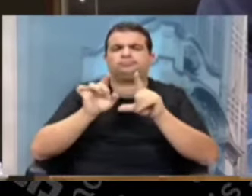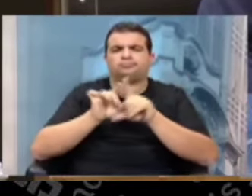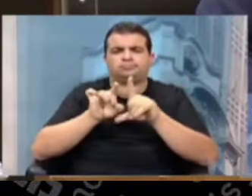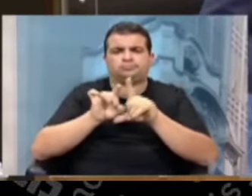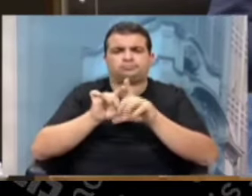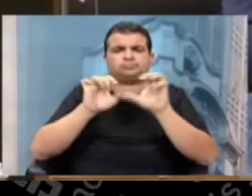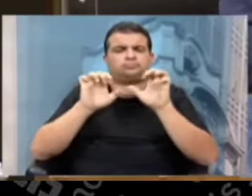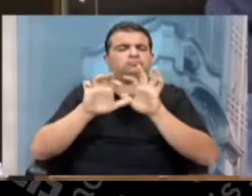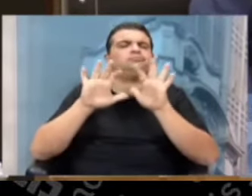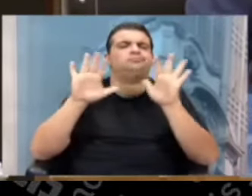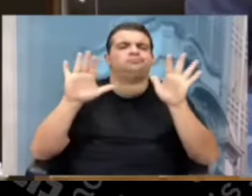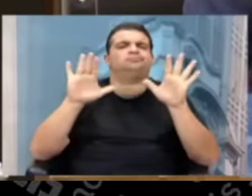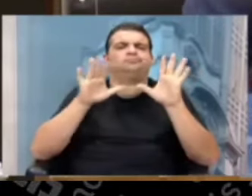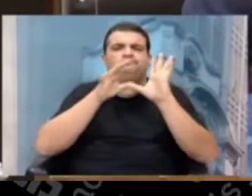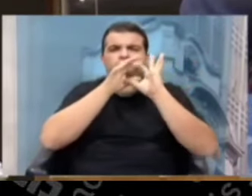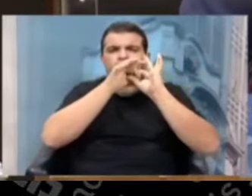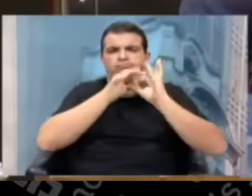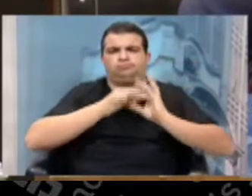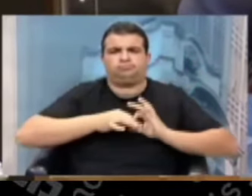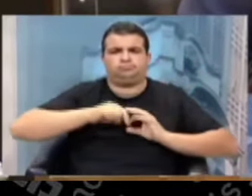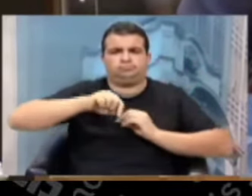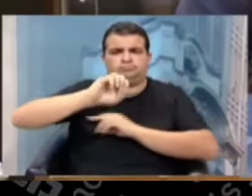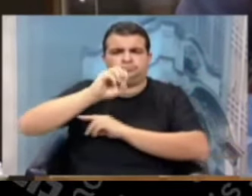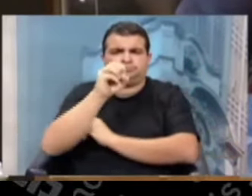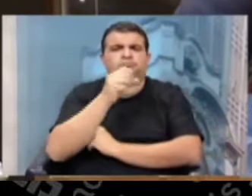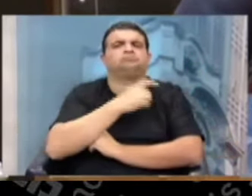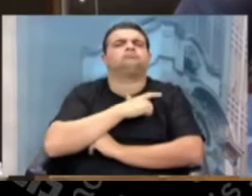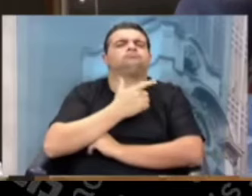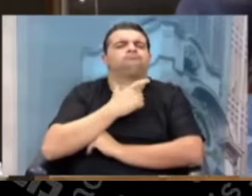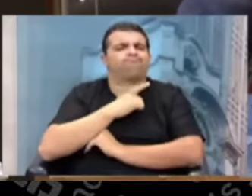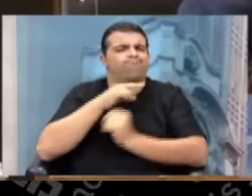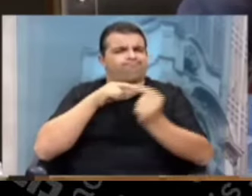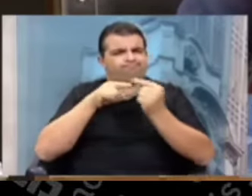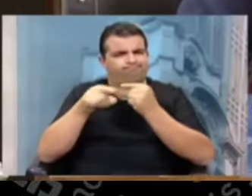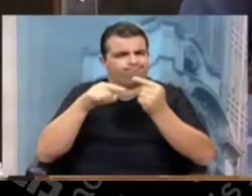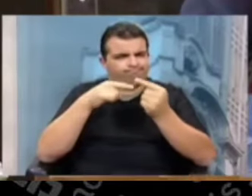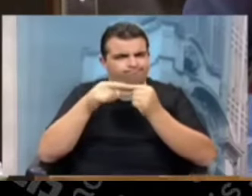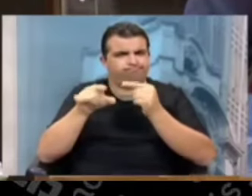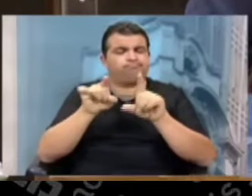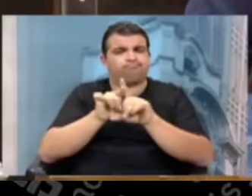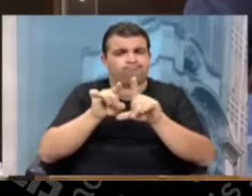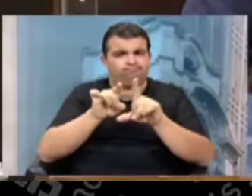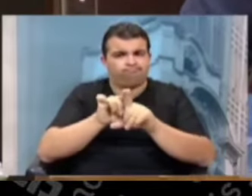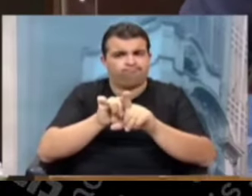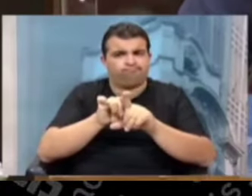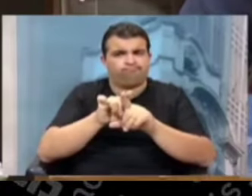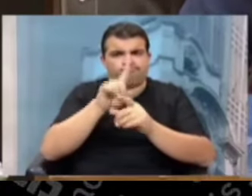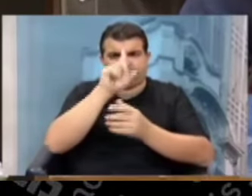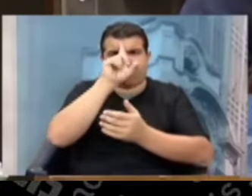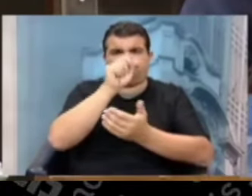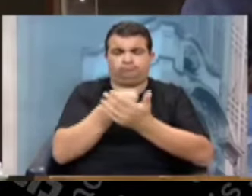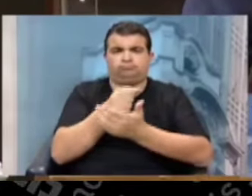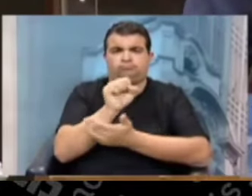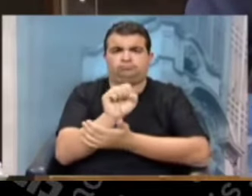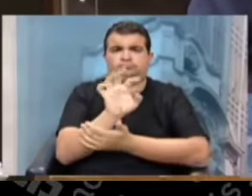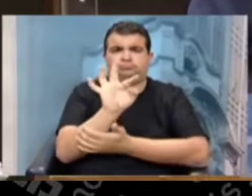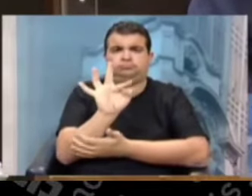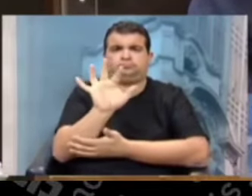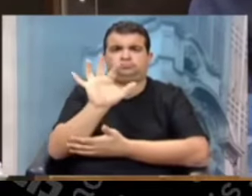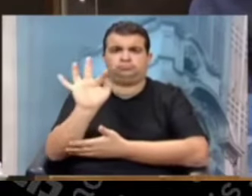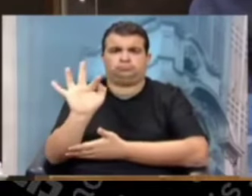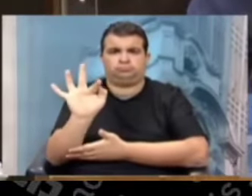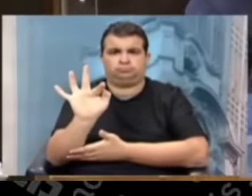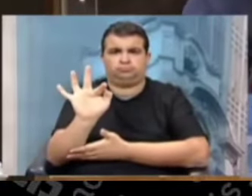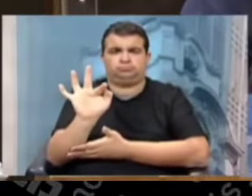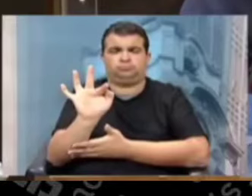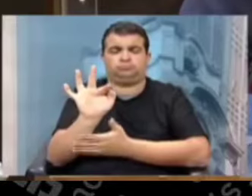nitidamente, no contexto de Porto Alegre, está em desacordo, inclusive, com a decisão do STF,